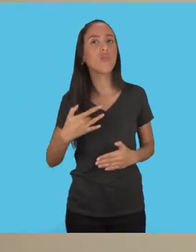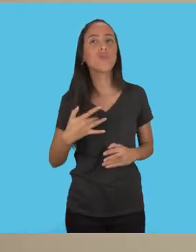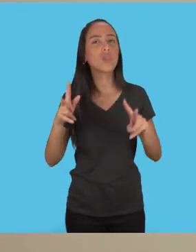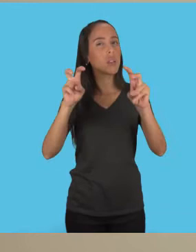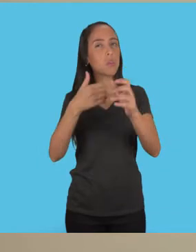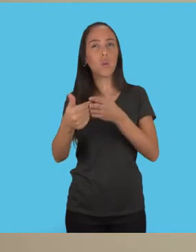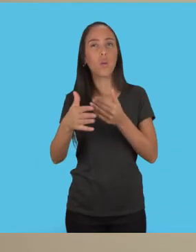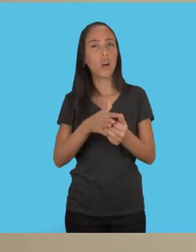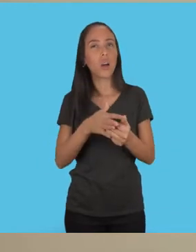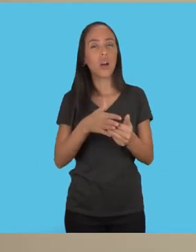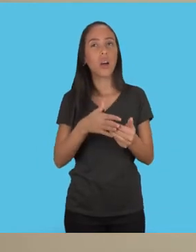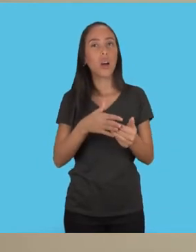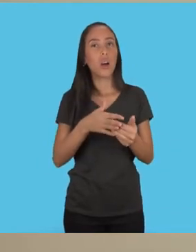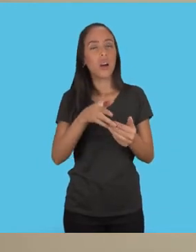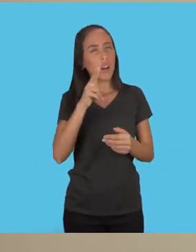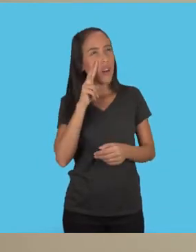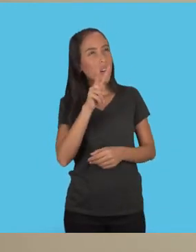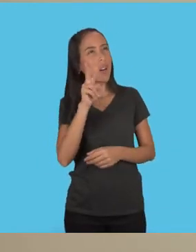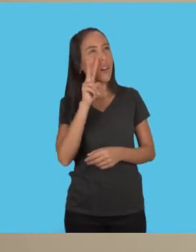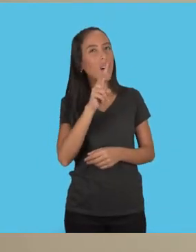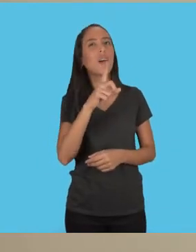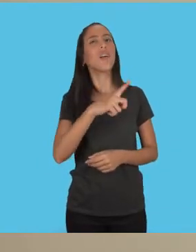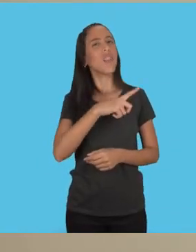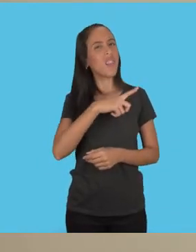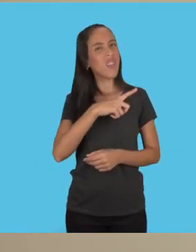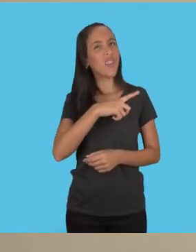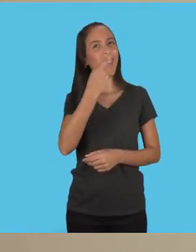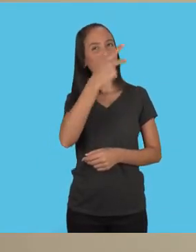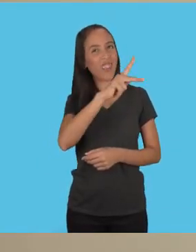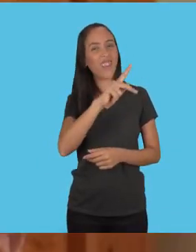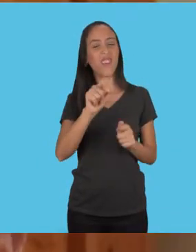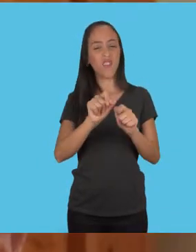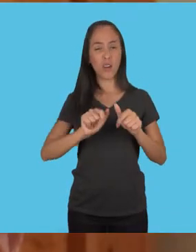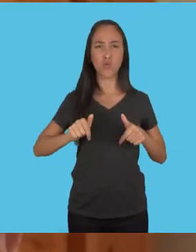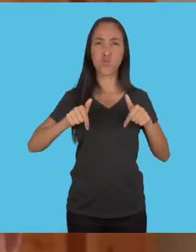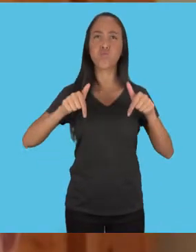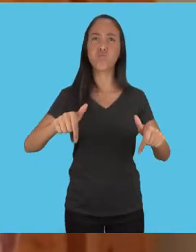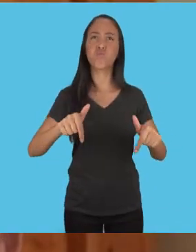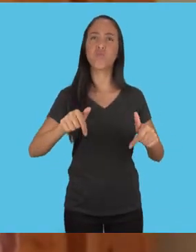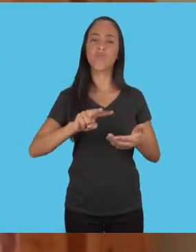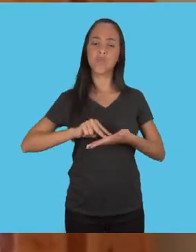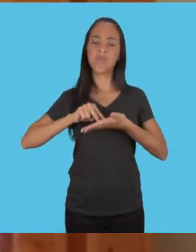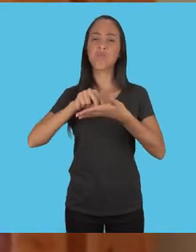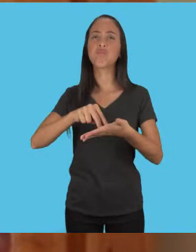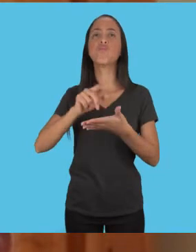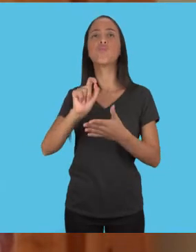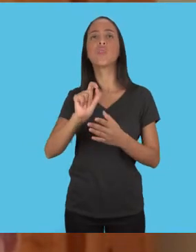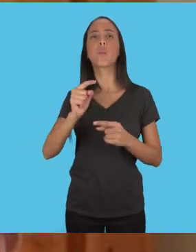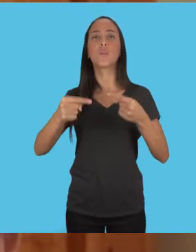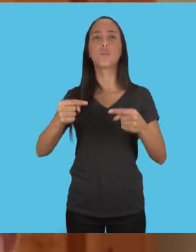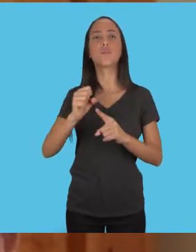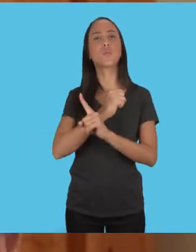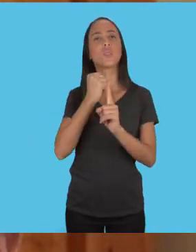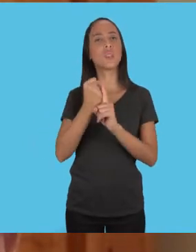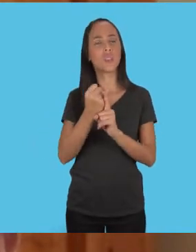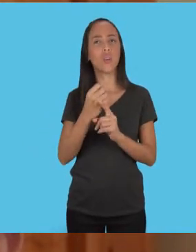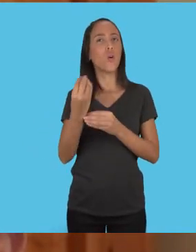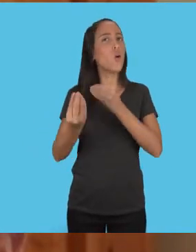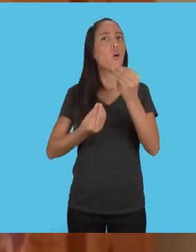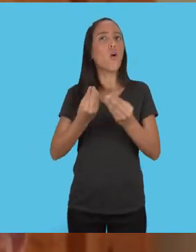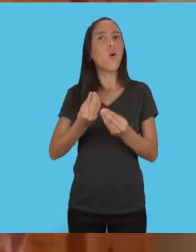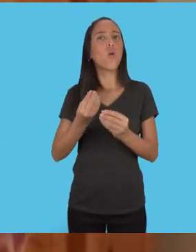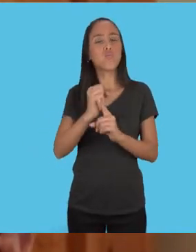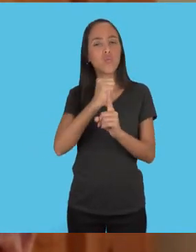qualquer, mas que não houvesse, por parte dele, um engajamento político-social. A questão dos determinantes sociais em saúde. Então, assim, ele não